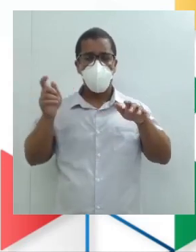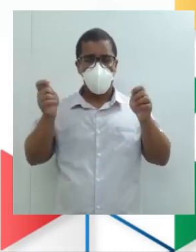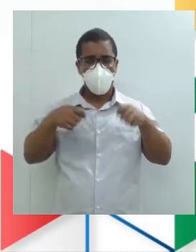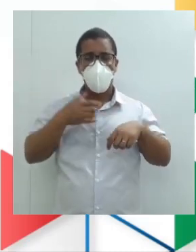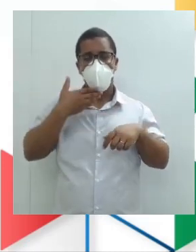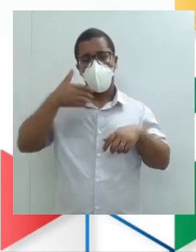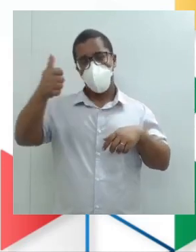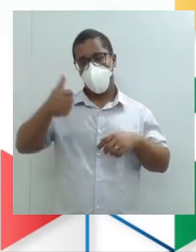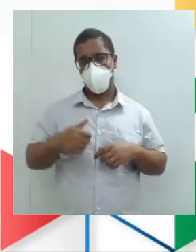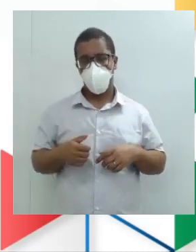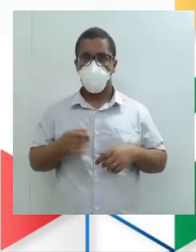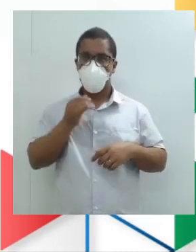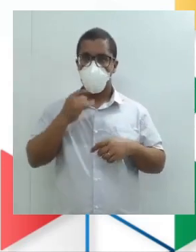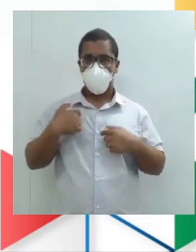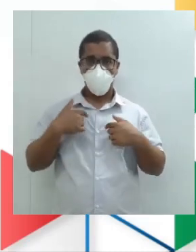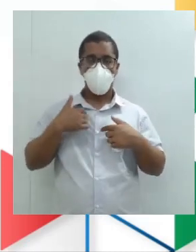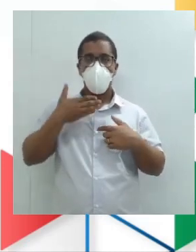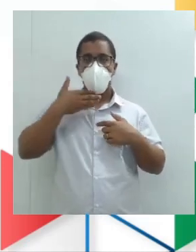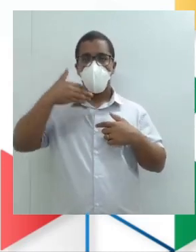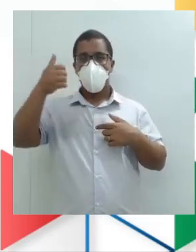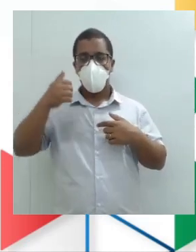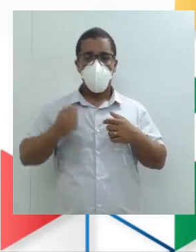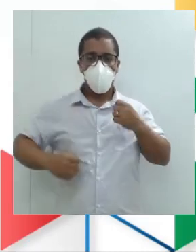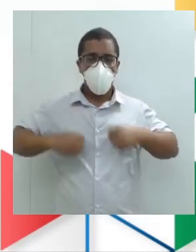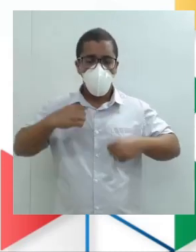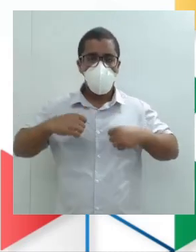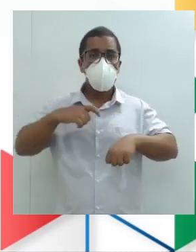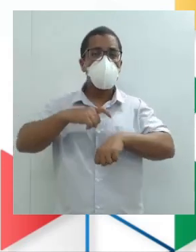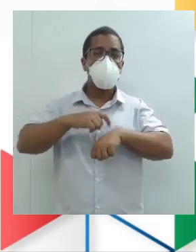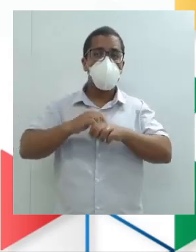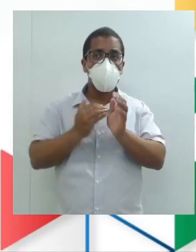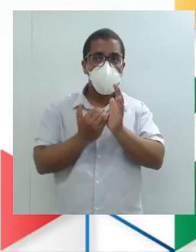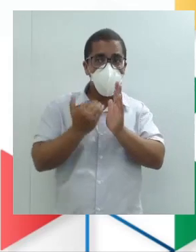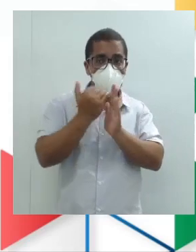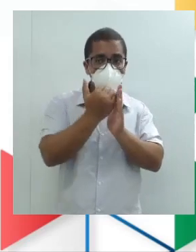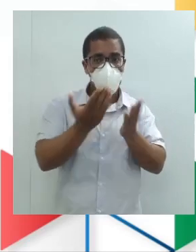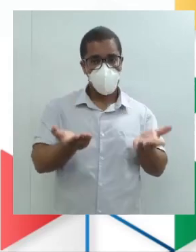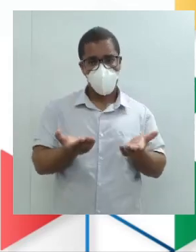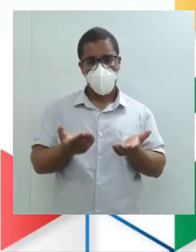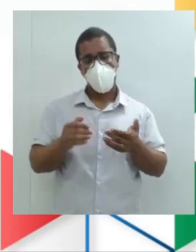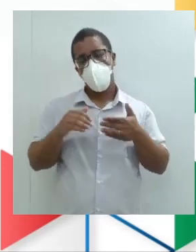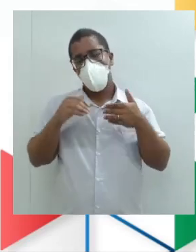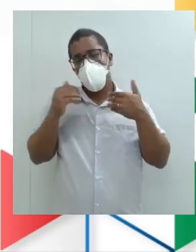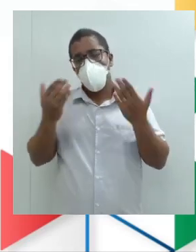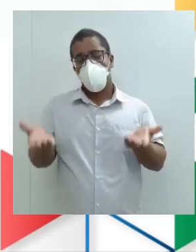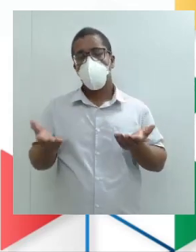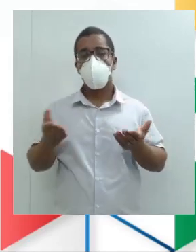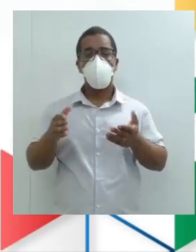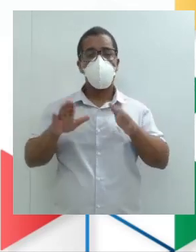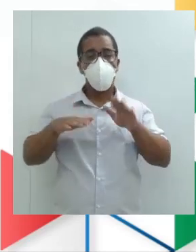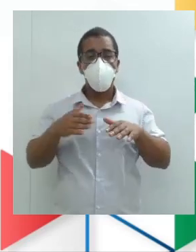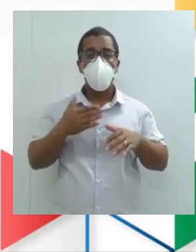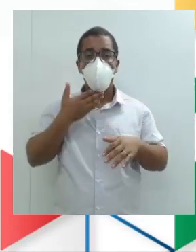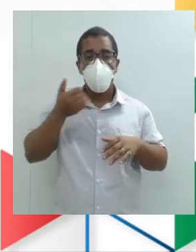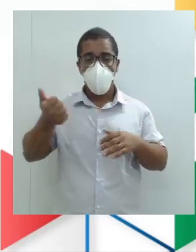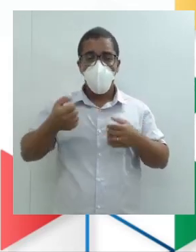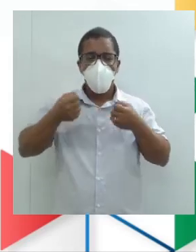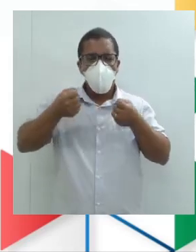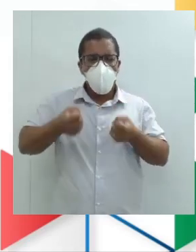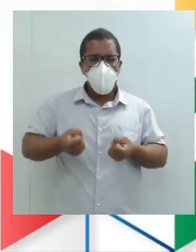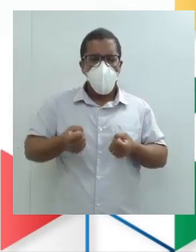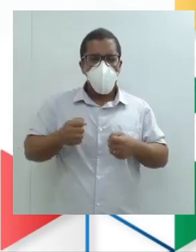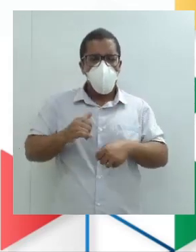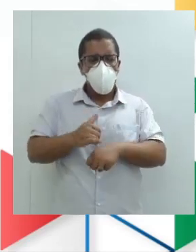quero melhorar a minha corrida para poder conseguir correr durante mais tempo, eu quero melhorar o meu peso,